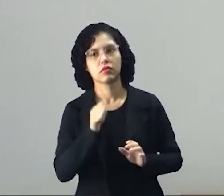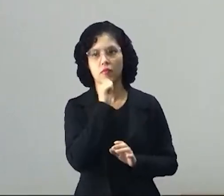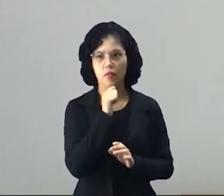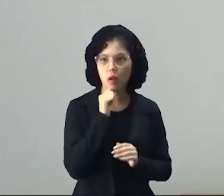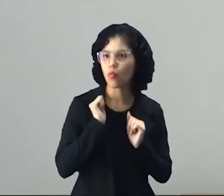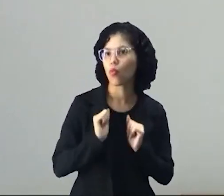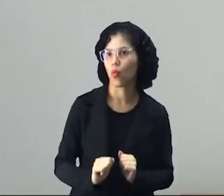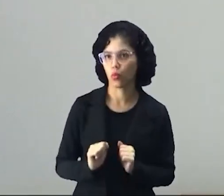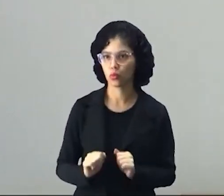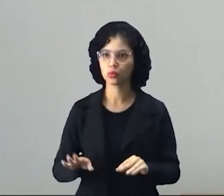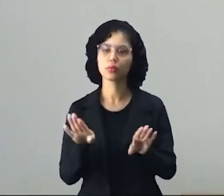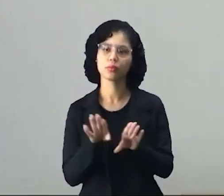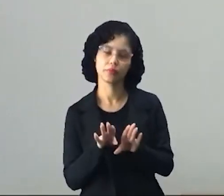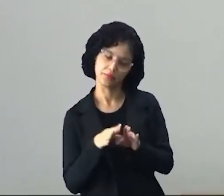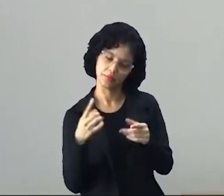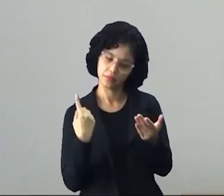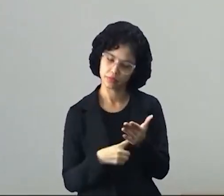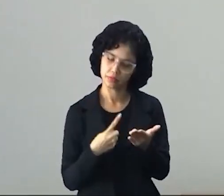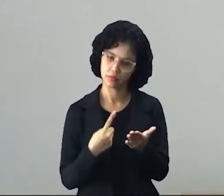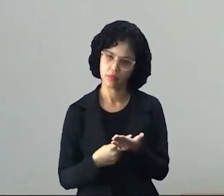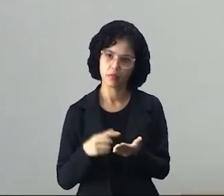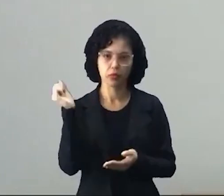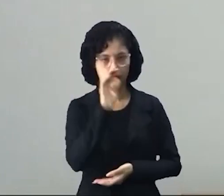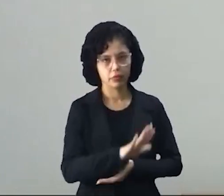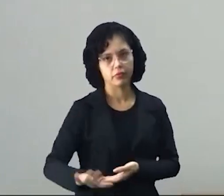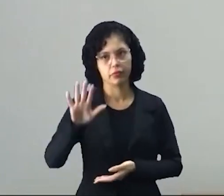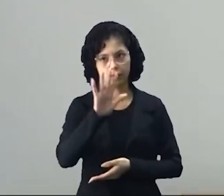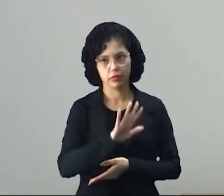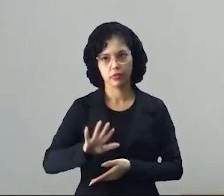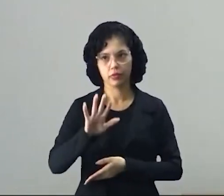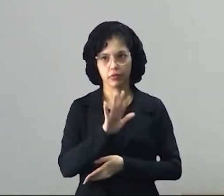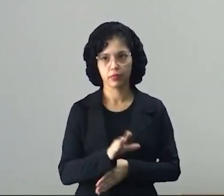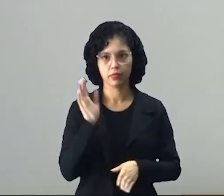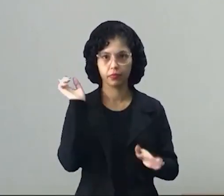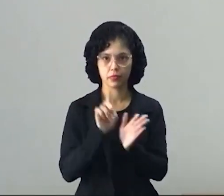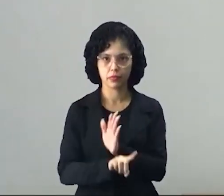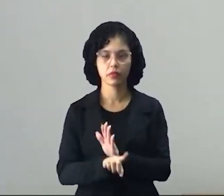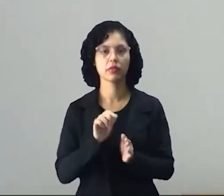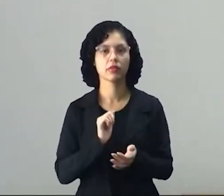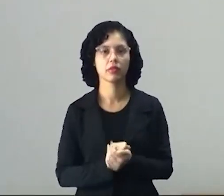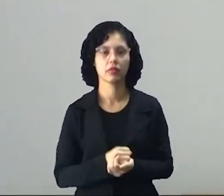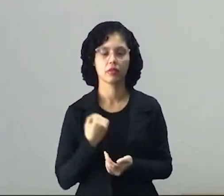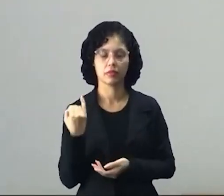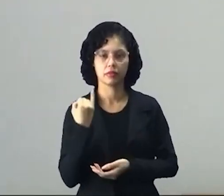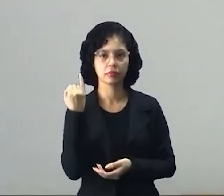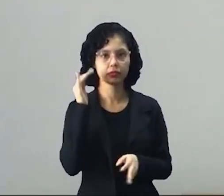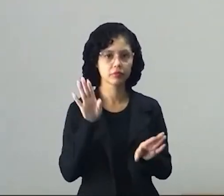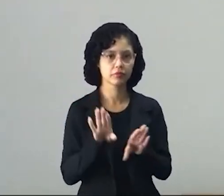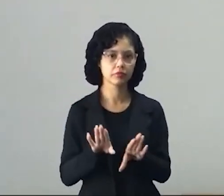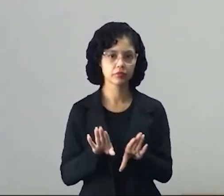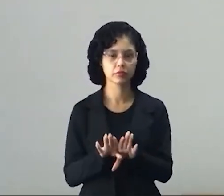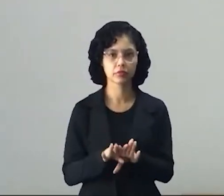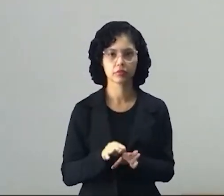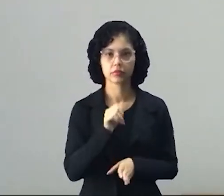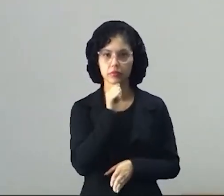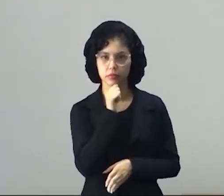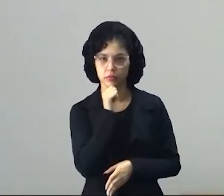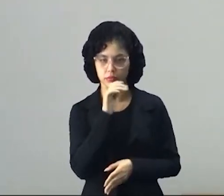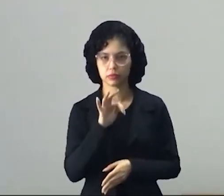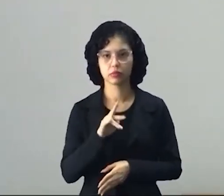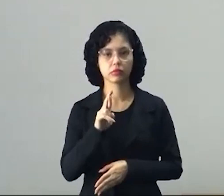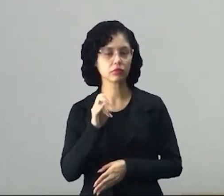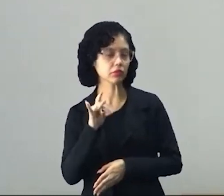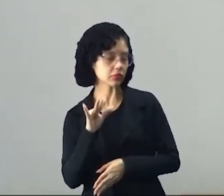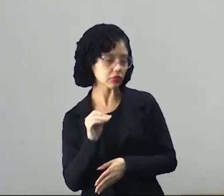considerar, nesse caso, considerando o global, e as questões cognitivas, ou seja, de aprendizado, de intelecto,